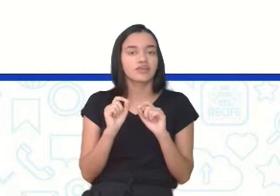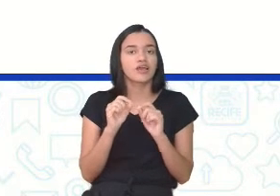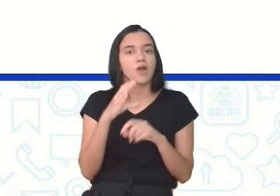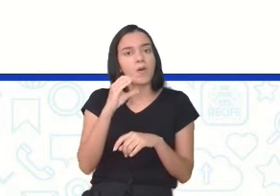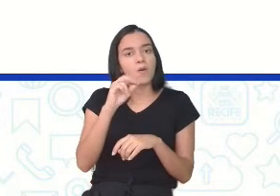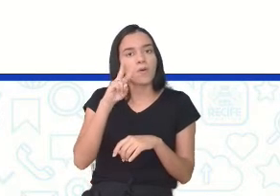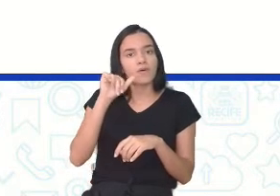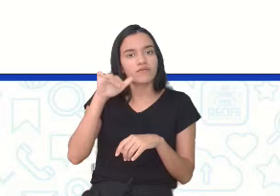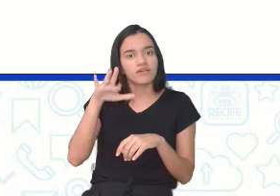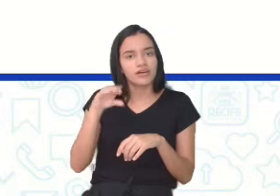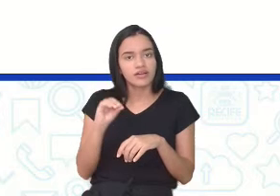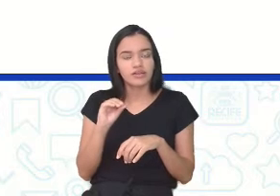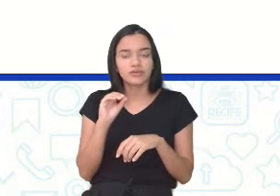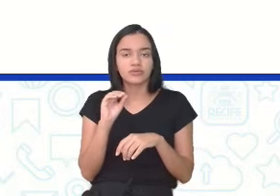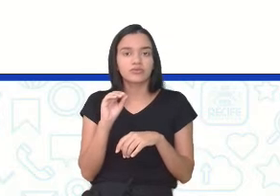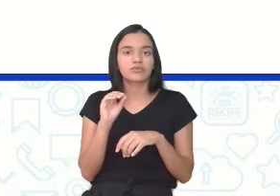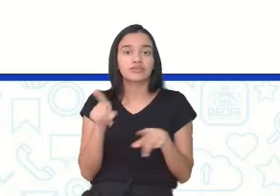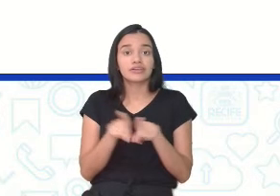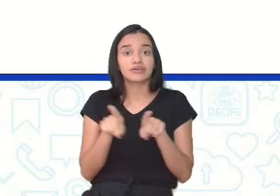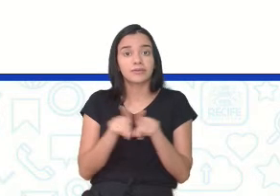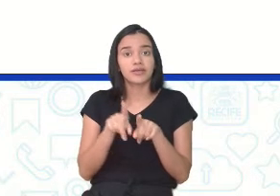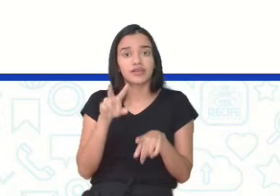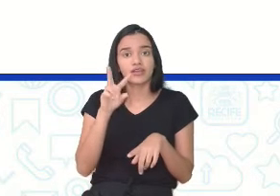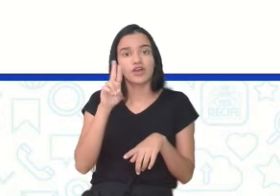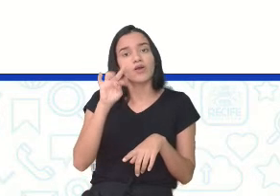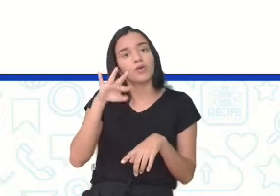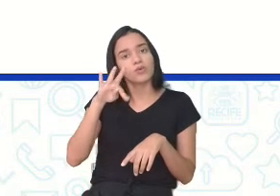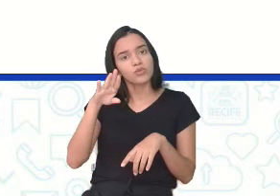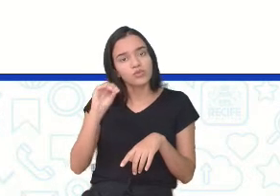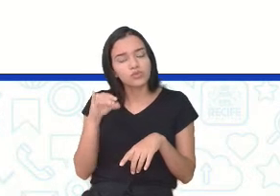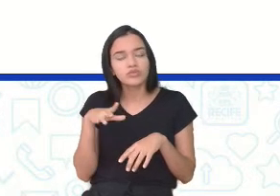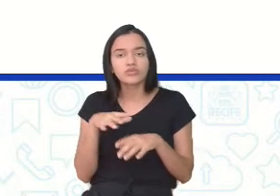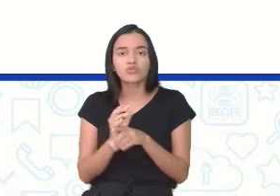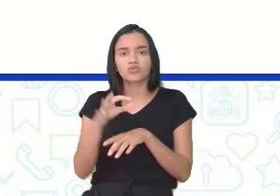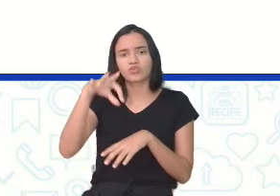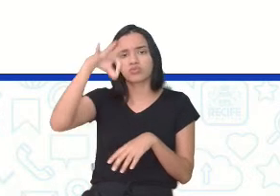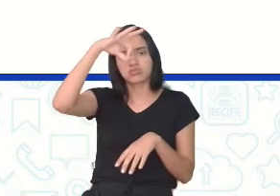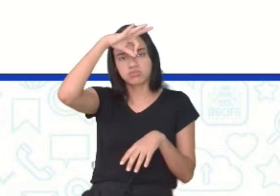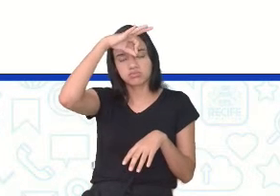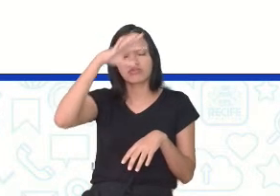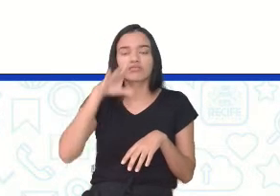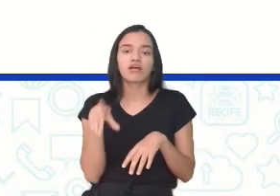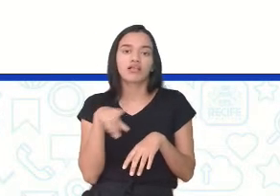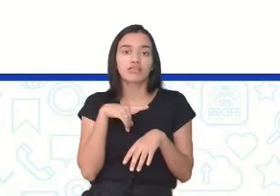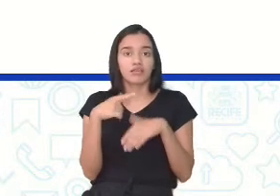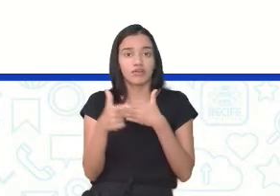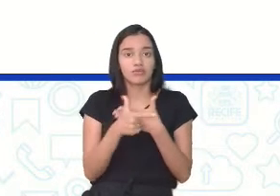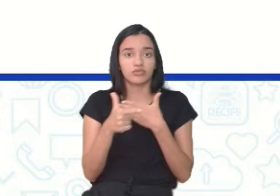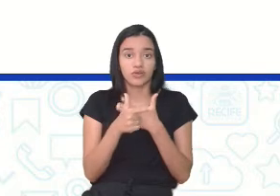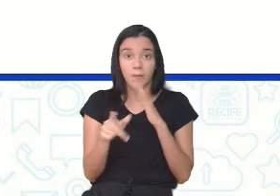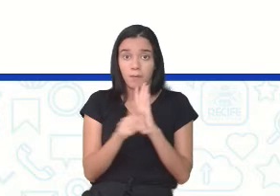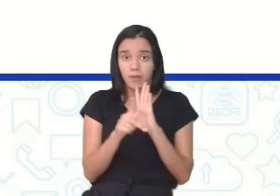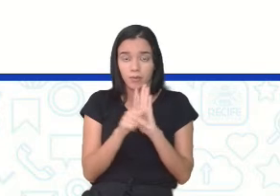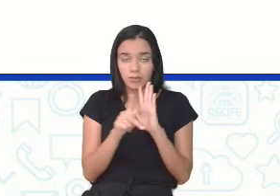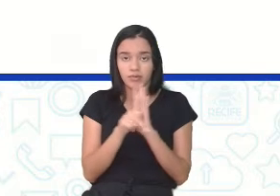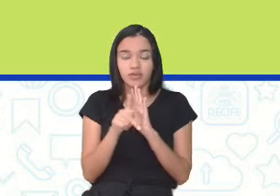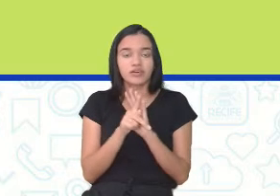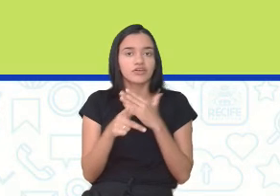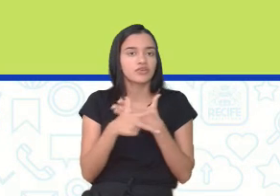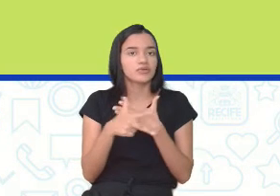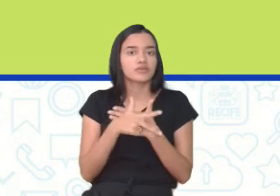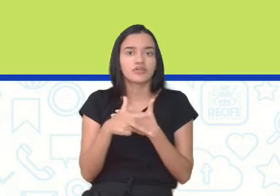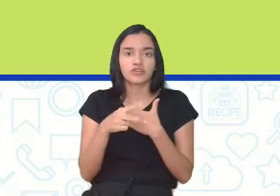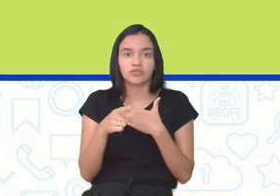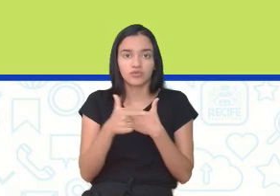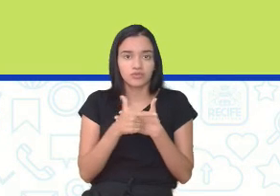ovário realmente, o útero, todo o sistema genital, ele realize a sua função e funcione tudo